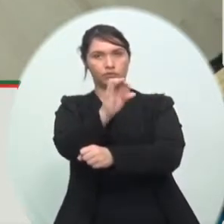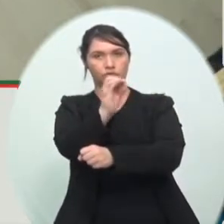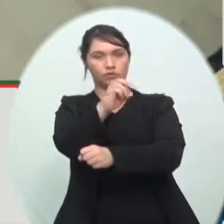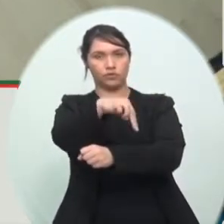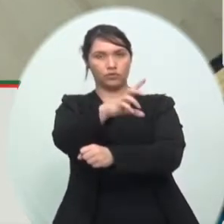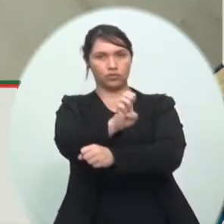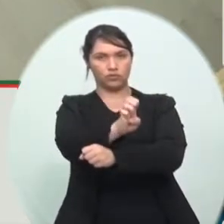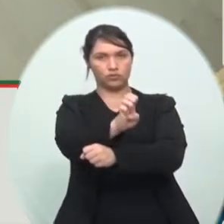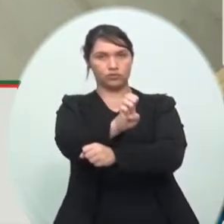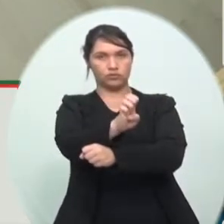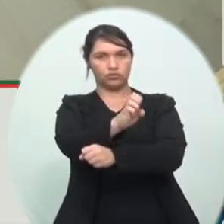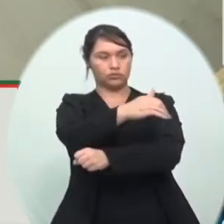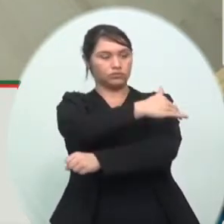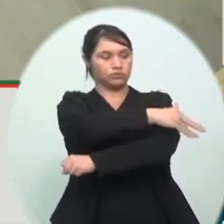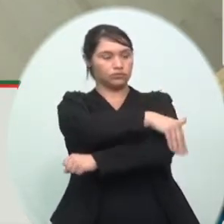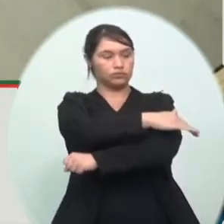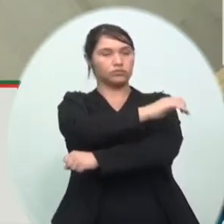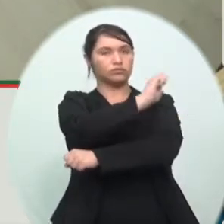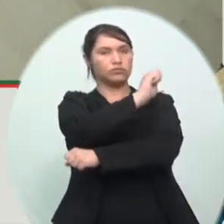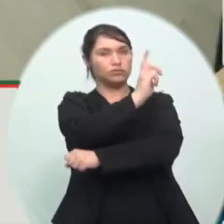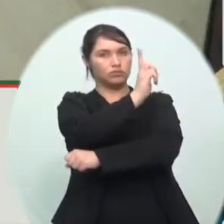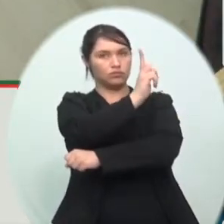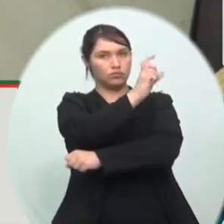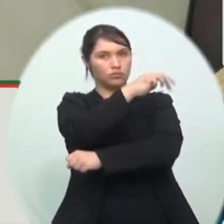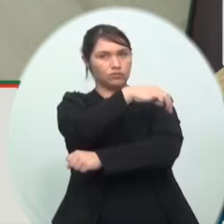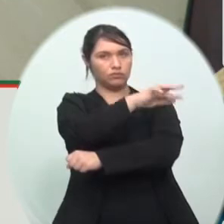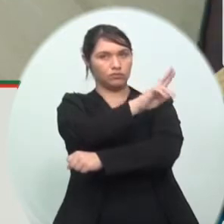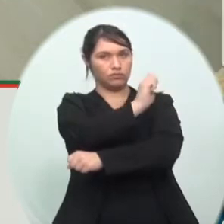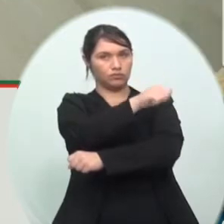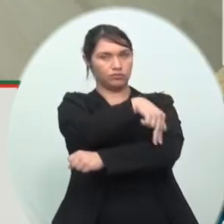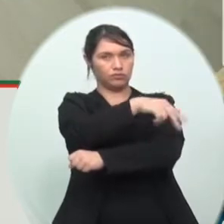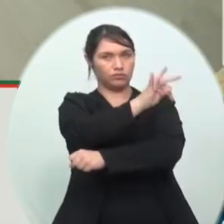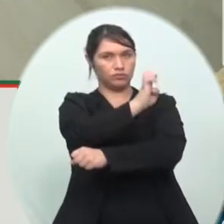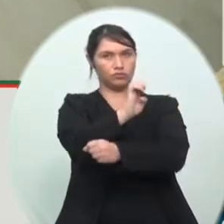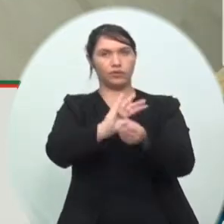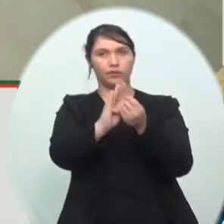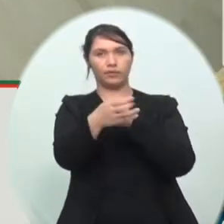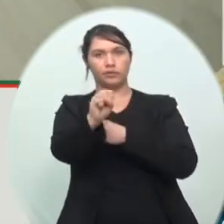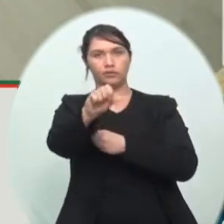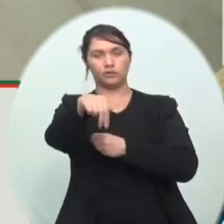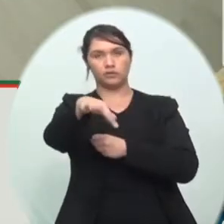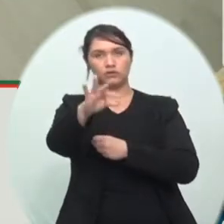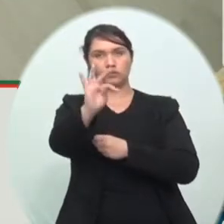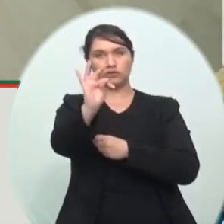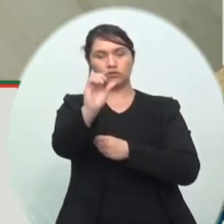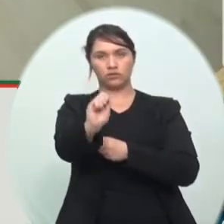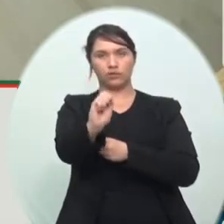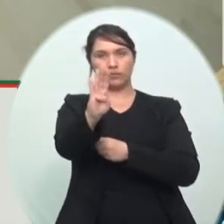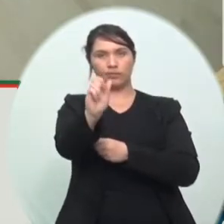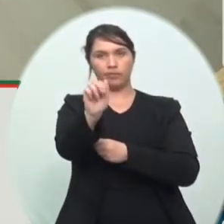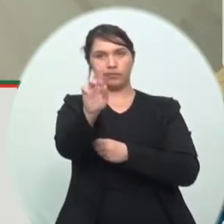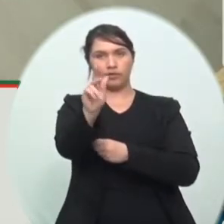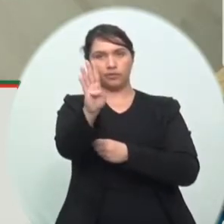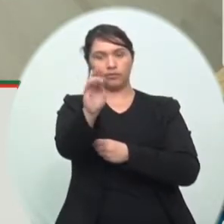Cairu, esquina com o Almirante Tamandaré, de frente à fruteira Ana Beatriz, bairro Santa Bárbara. Indicação